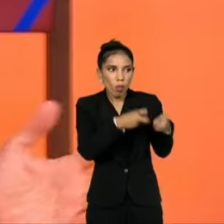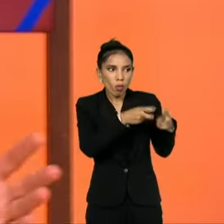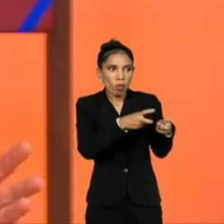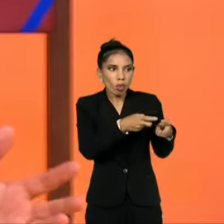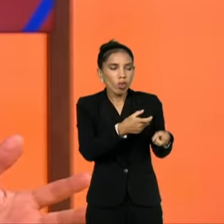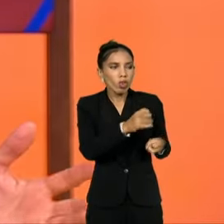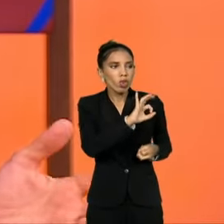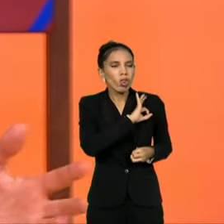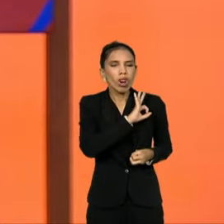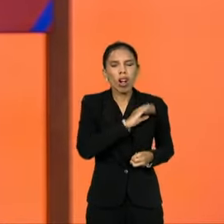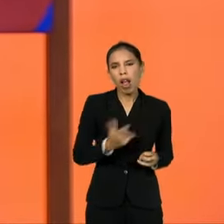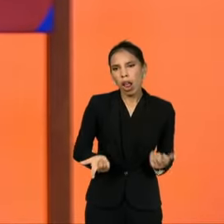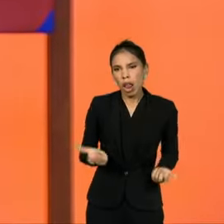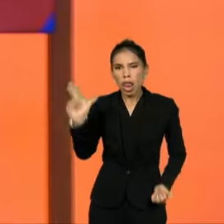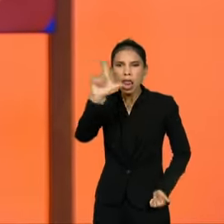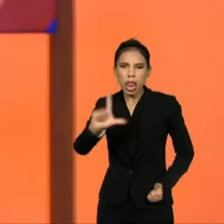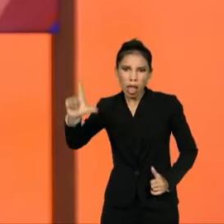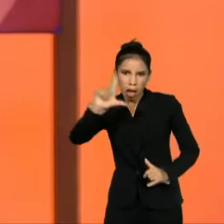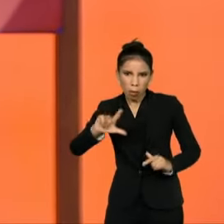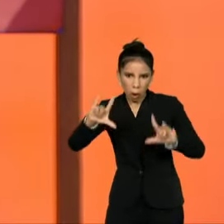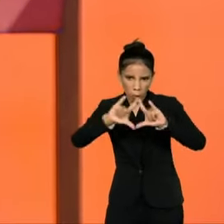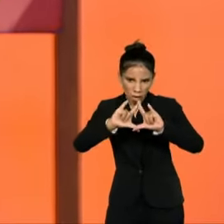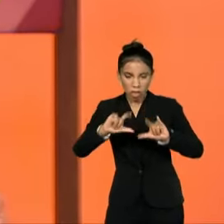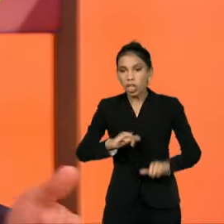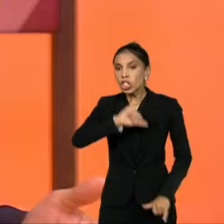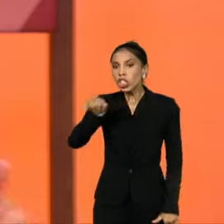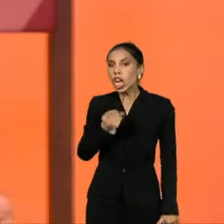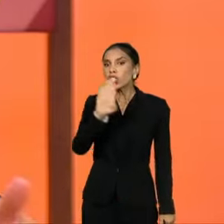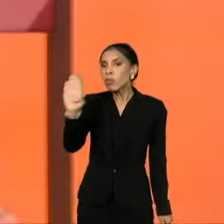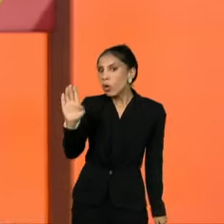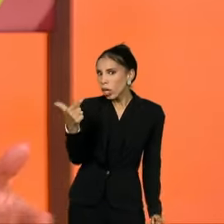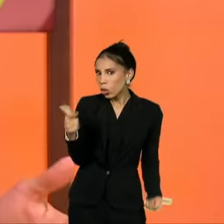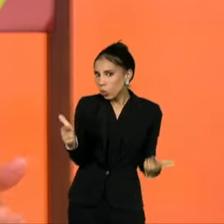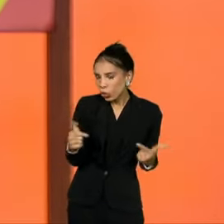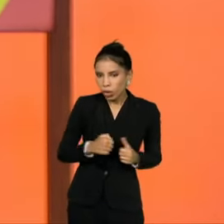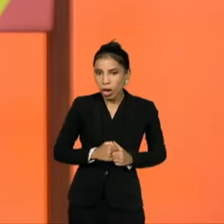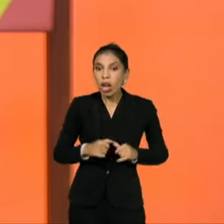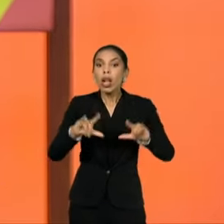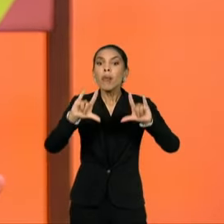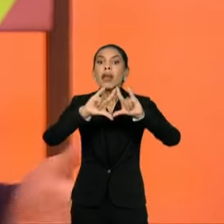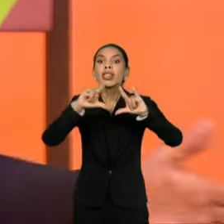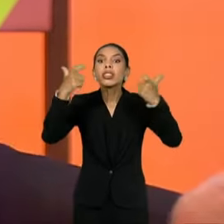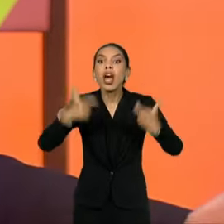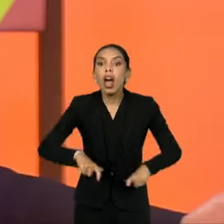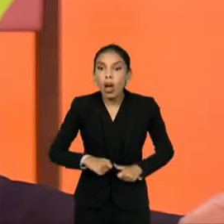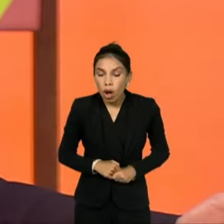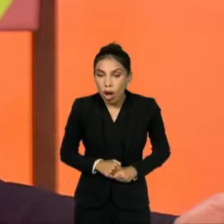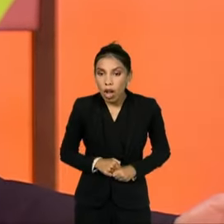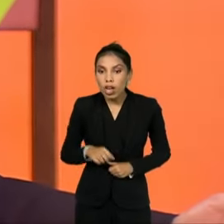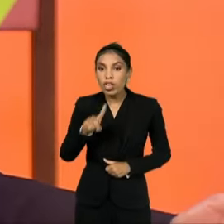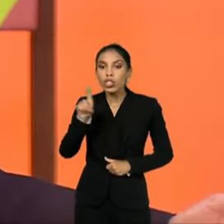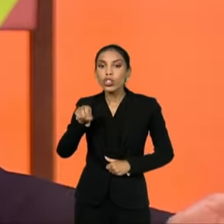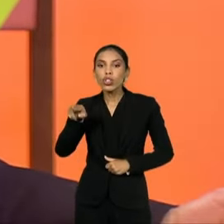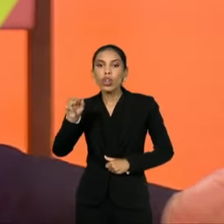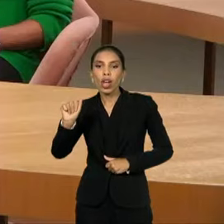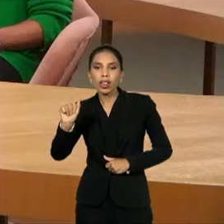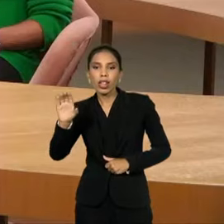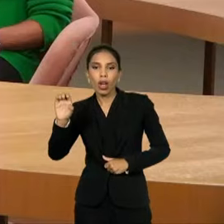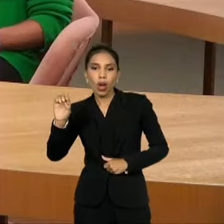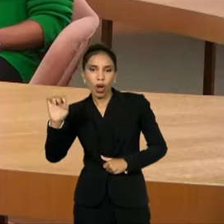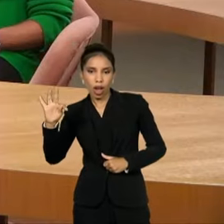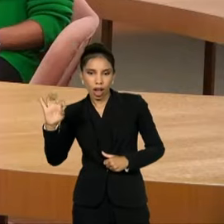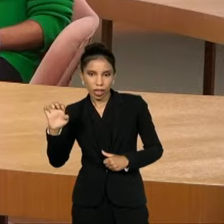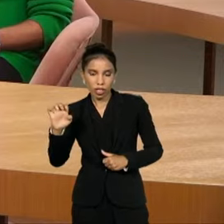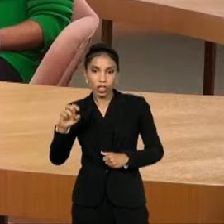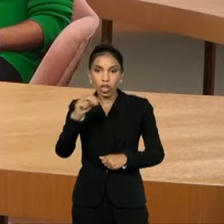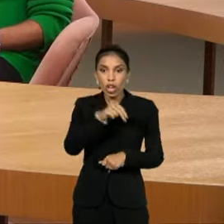Leblon, vai. Né? É. Não tem milícia no Jardim Botânico, não tem milícia... a milícia está onde? A milícia nasce lá na Zona Oeste, Zona do Rio de Janeiro, toma